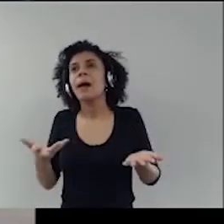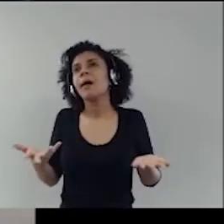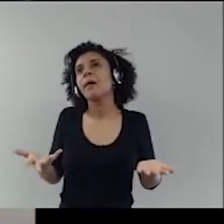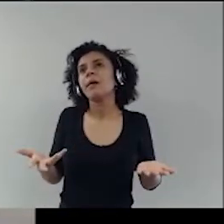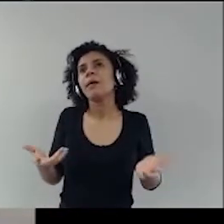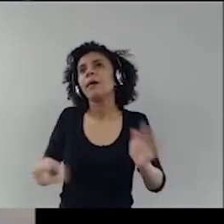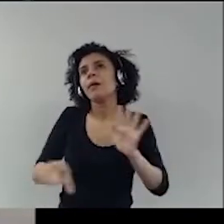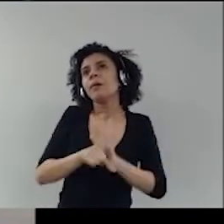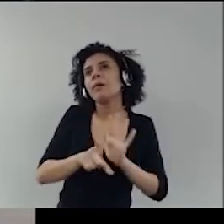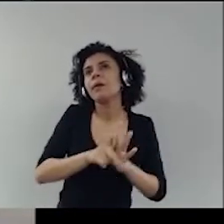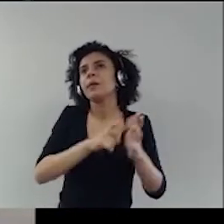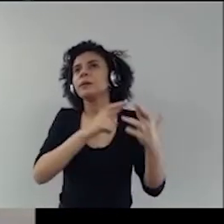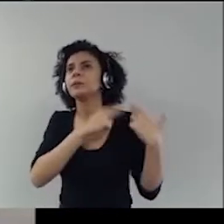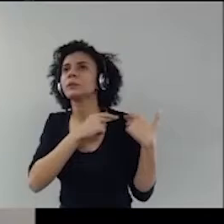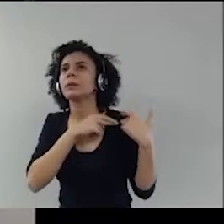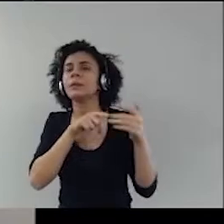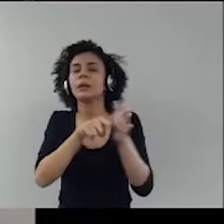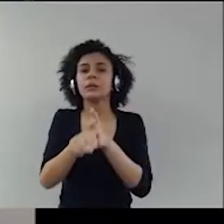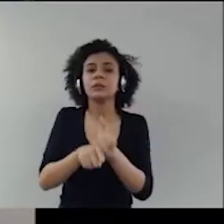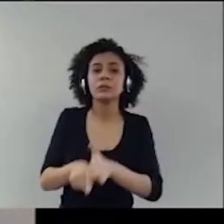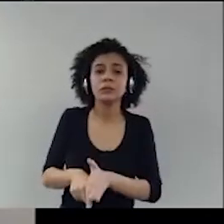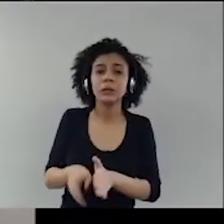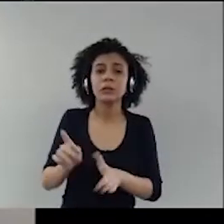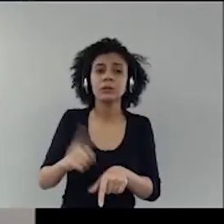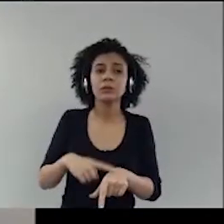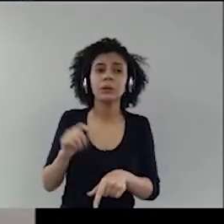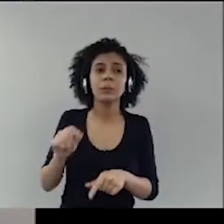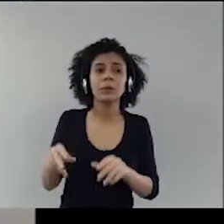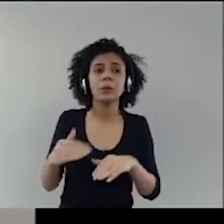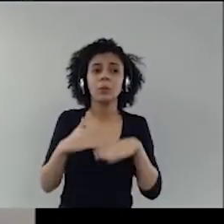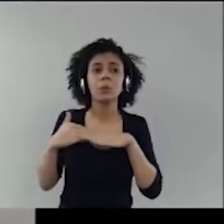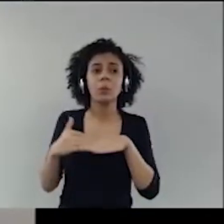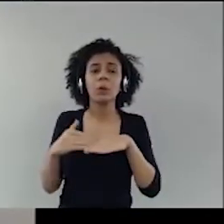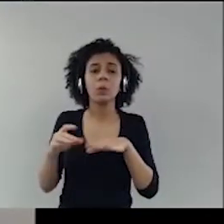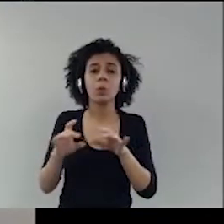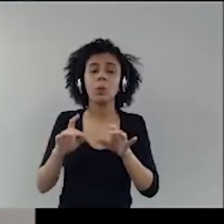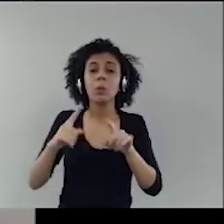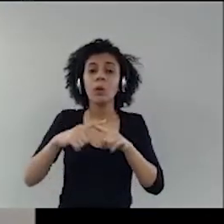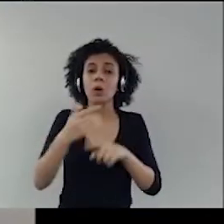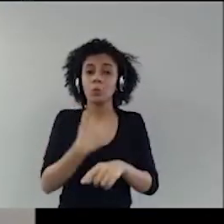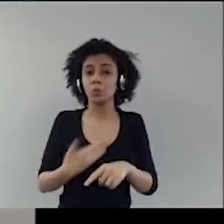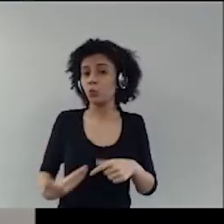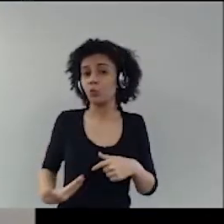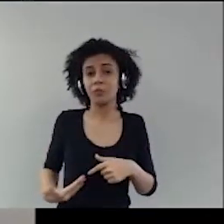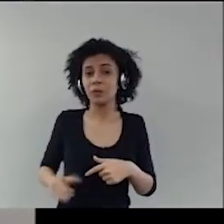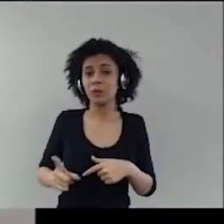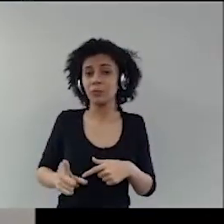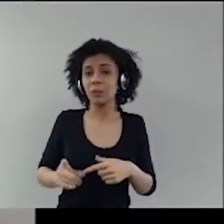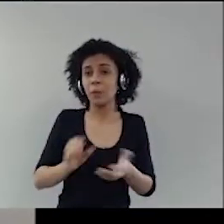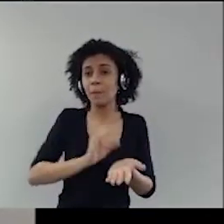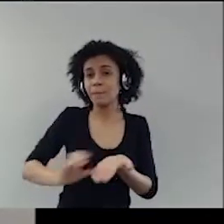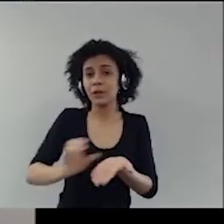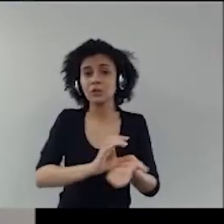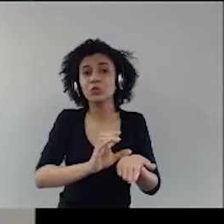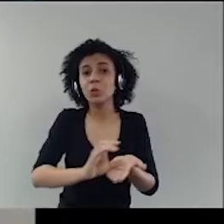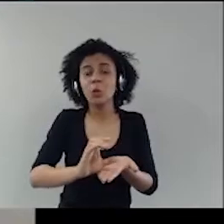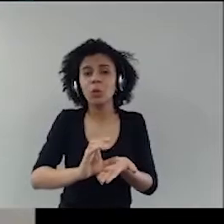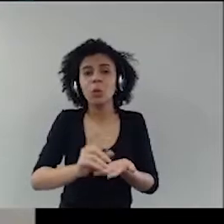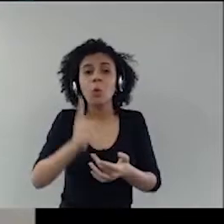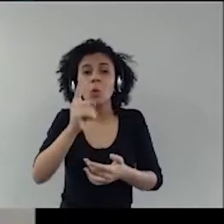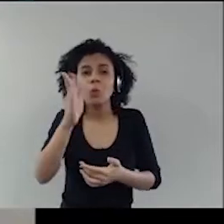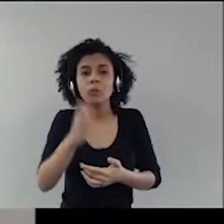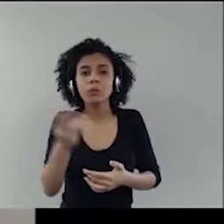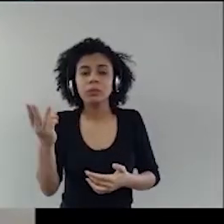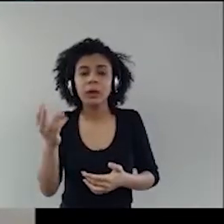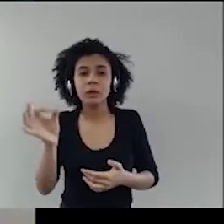de lei de responsabilidade fiscal ao tempo igual em que a União não repassou nem 1/3 dos recursos que